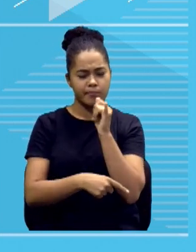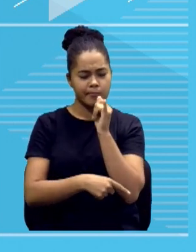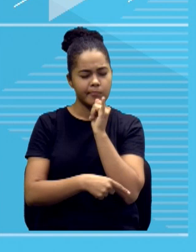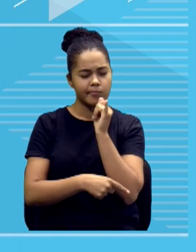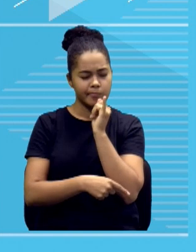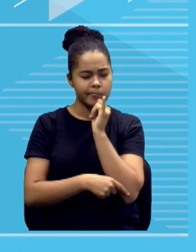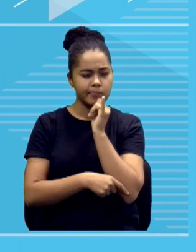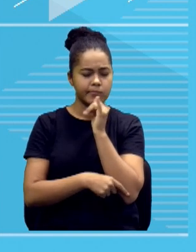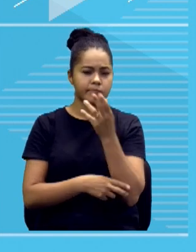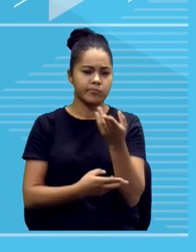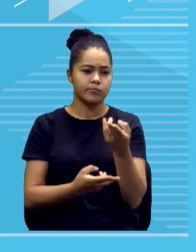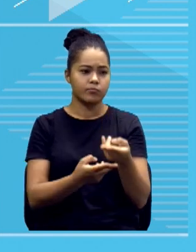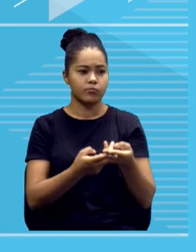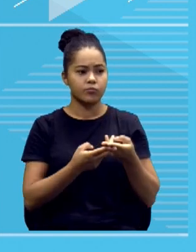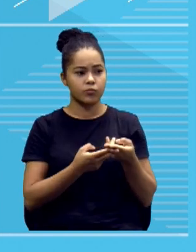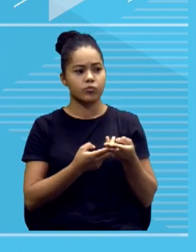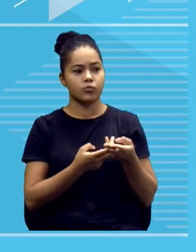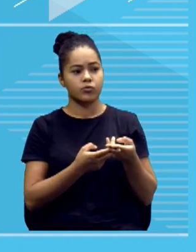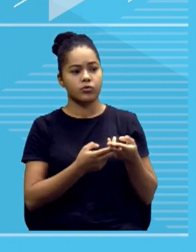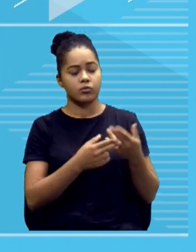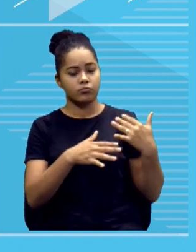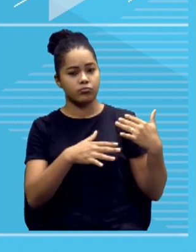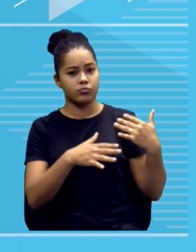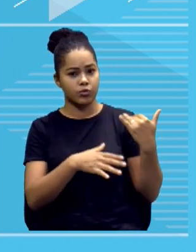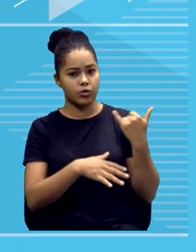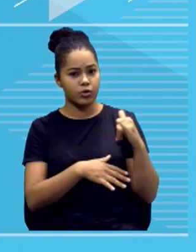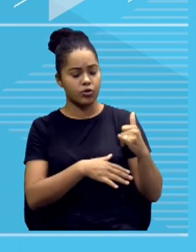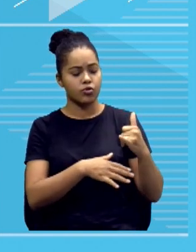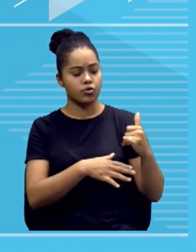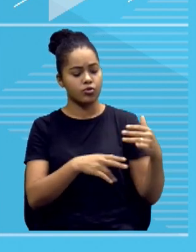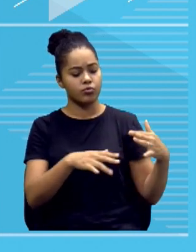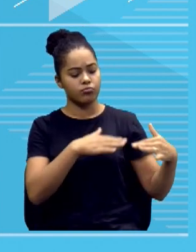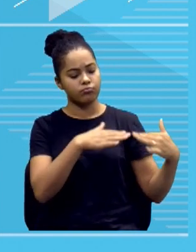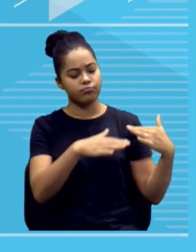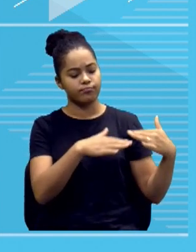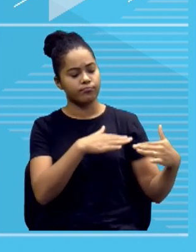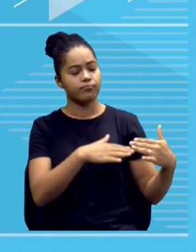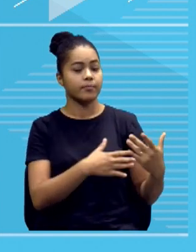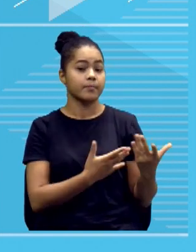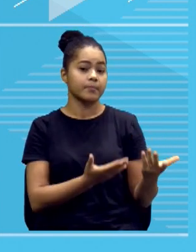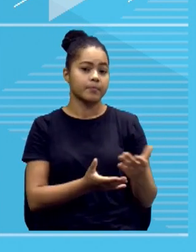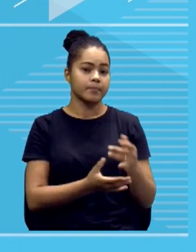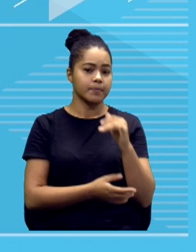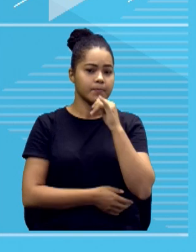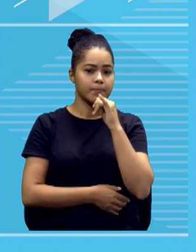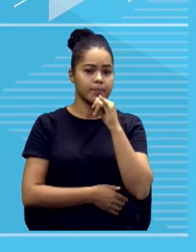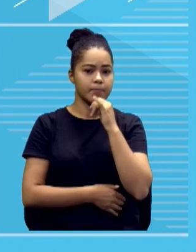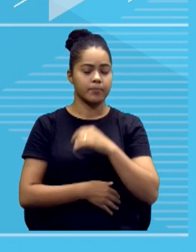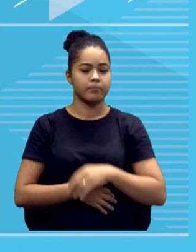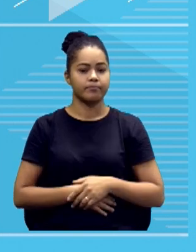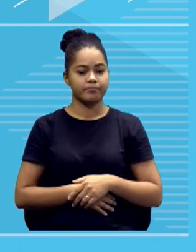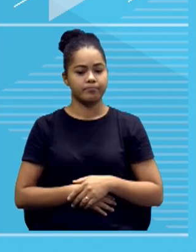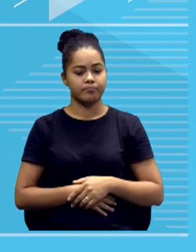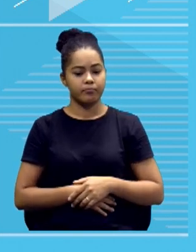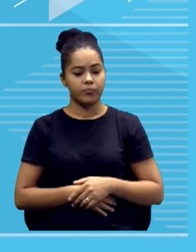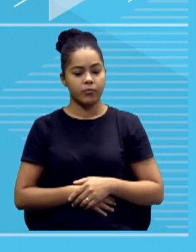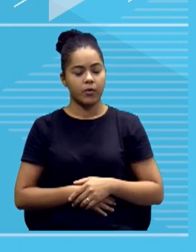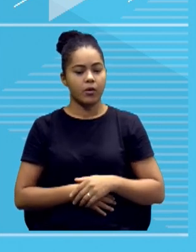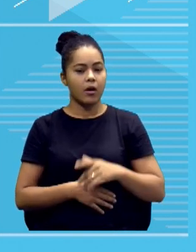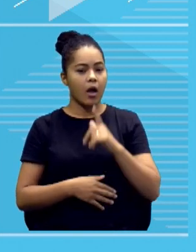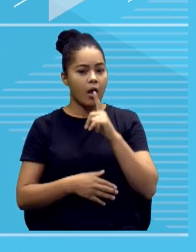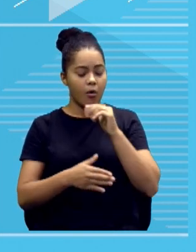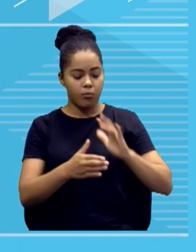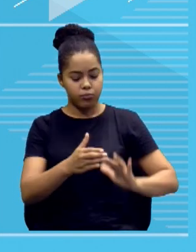que utiliza energia mecânica. O gerador que utiliza energia mecânica pode ser, por exemplo, as turbinas de uma hidrelétrica.